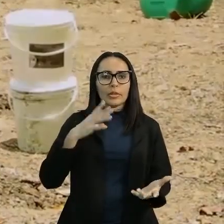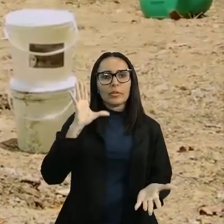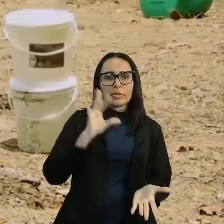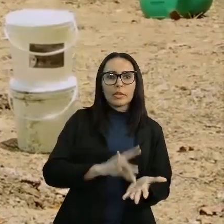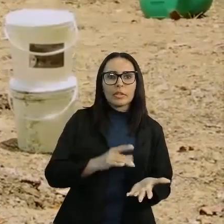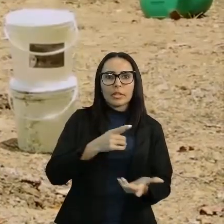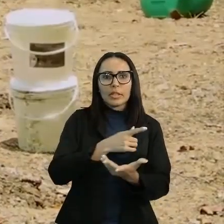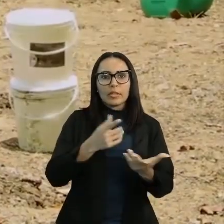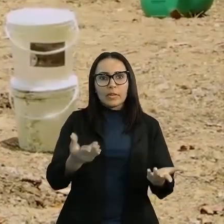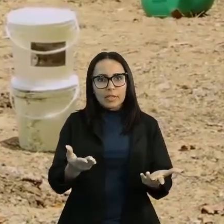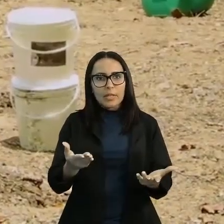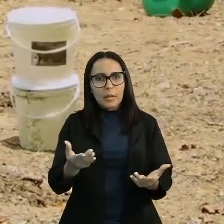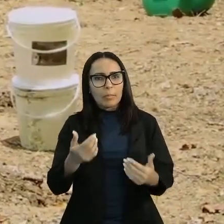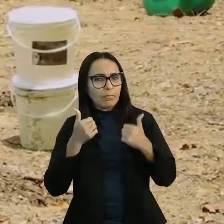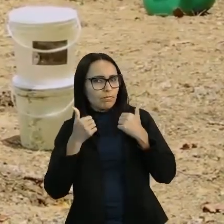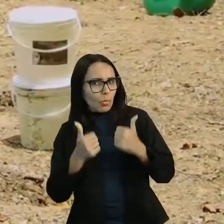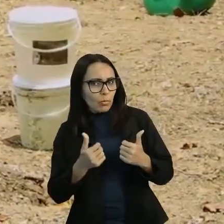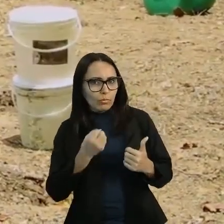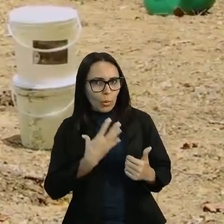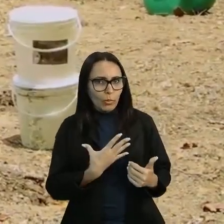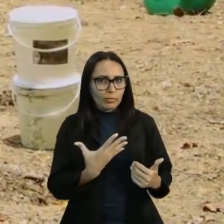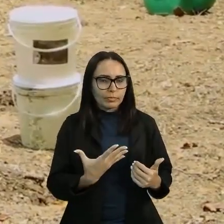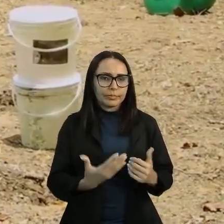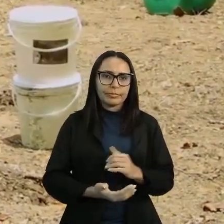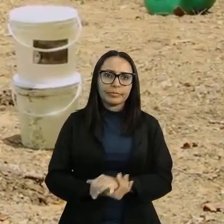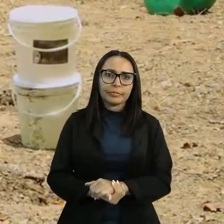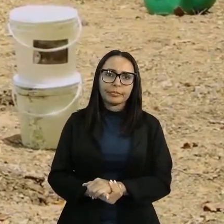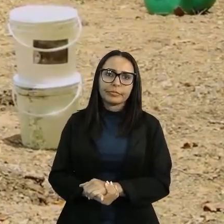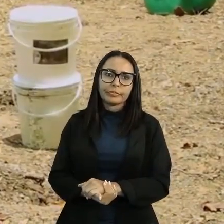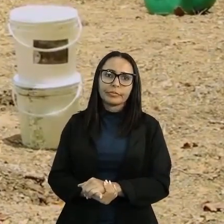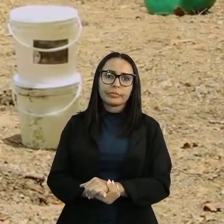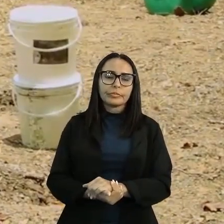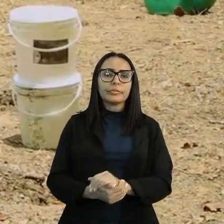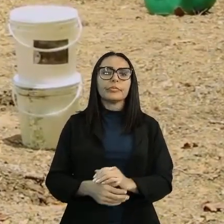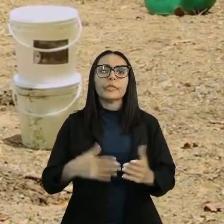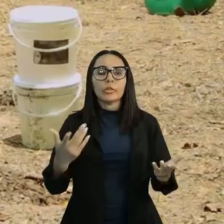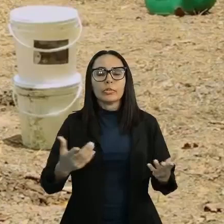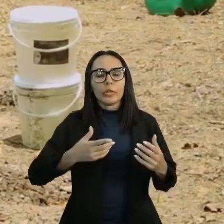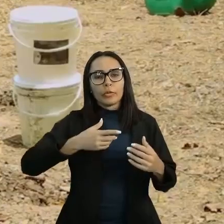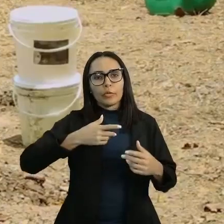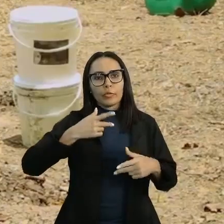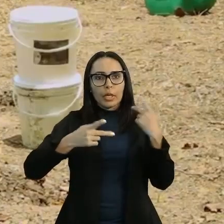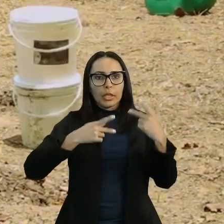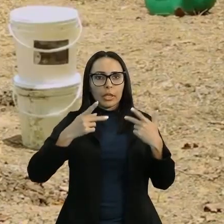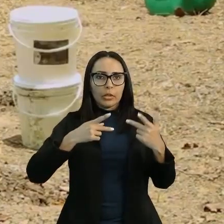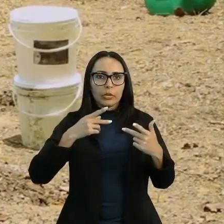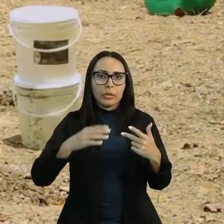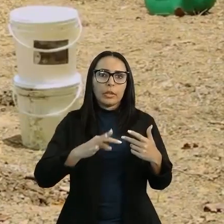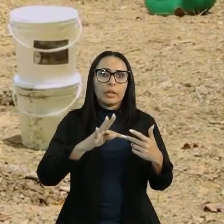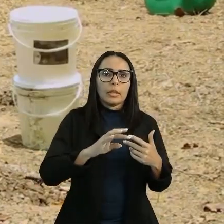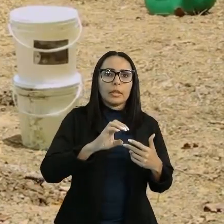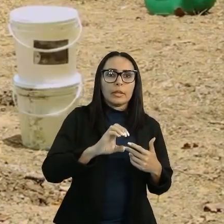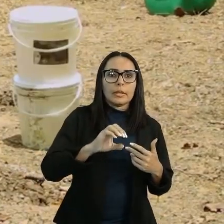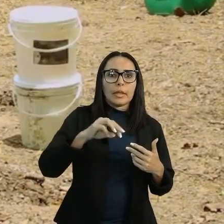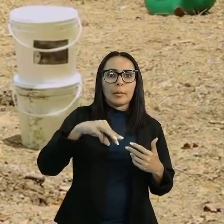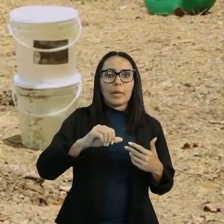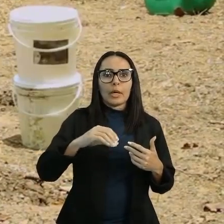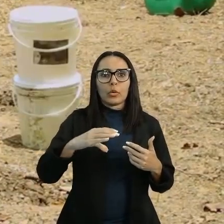essa sensação que dá. E eu convido também os outros professores, você aí de casa, do seu trabalho